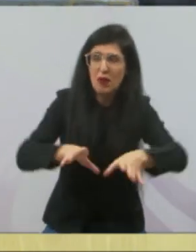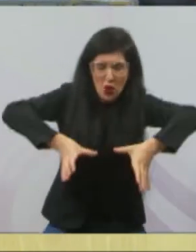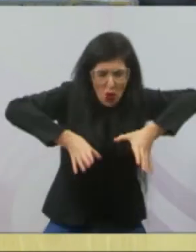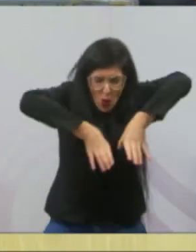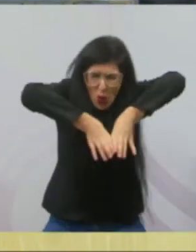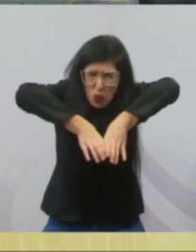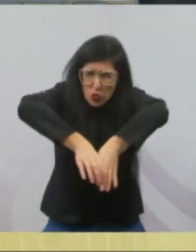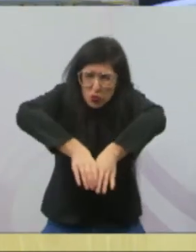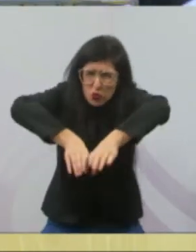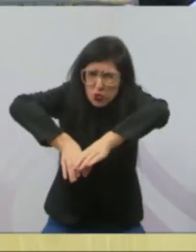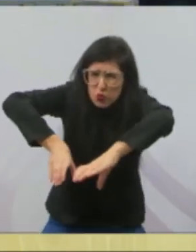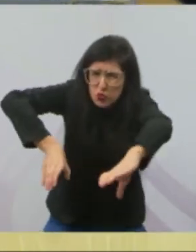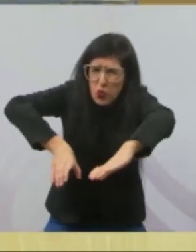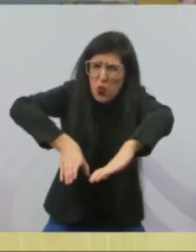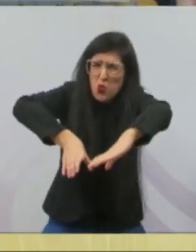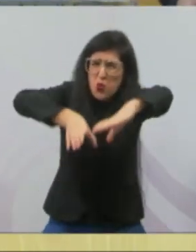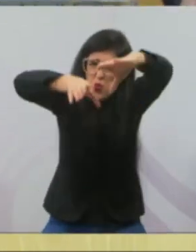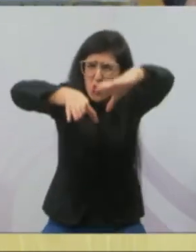Senhor presidente,